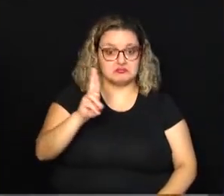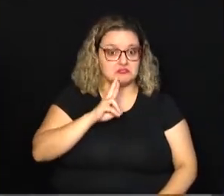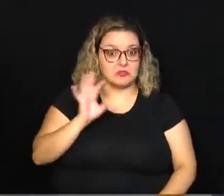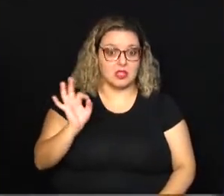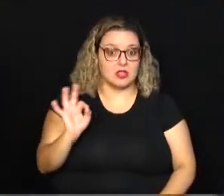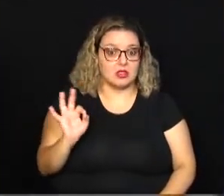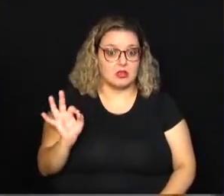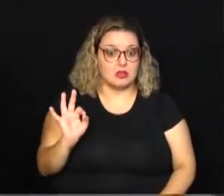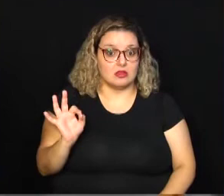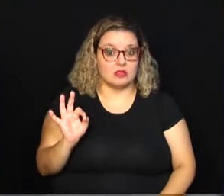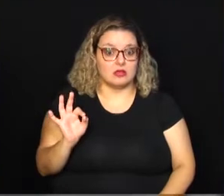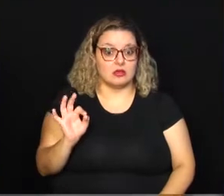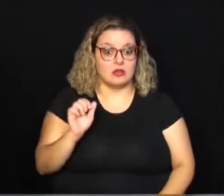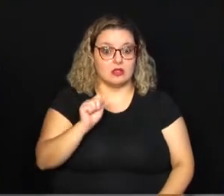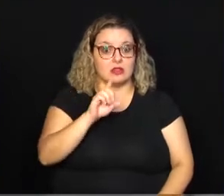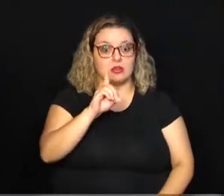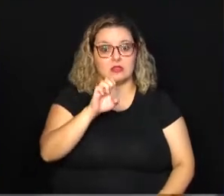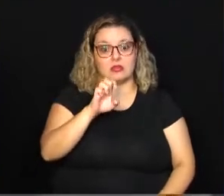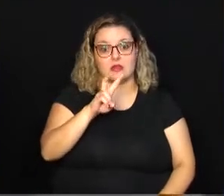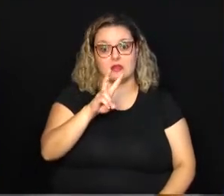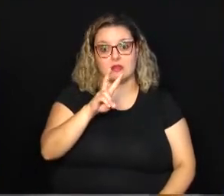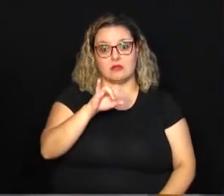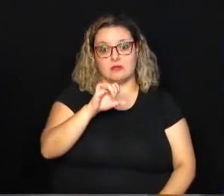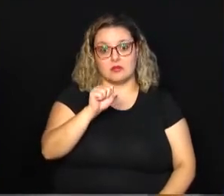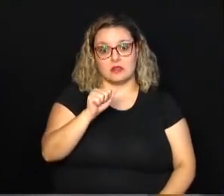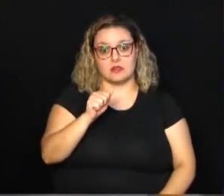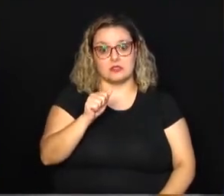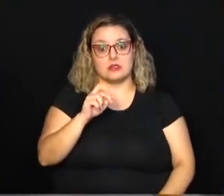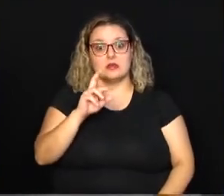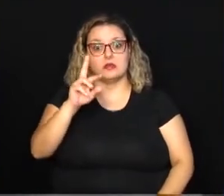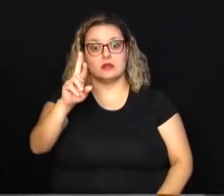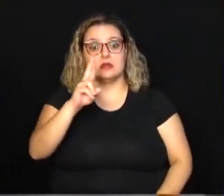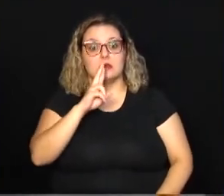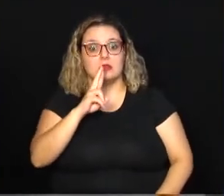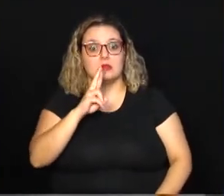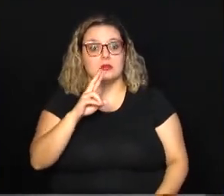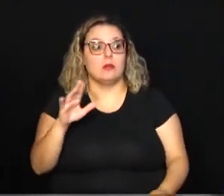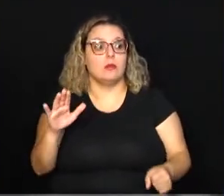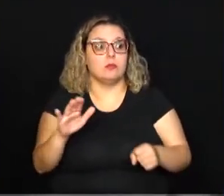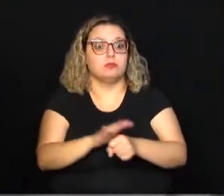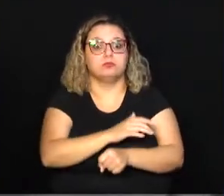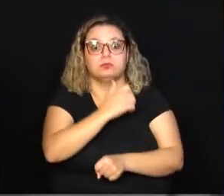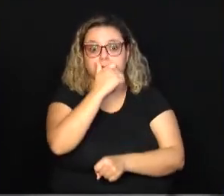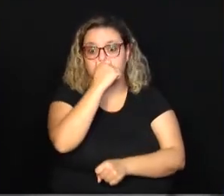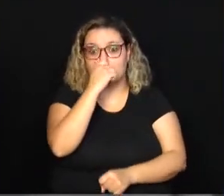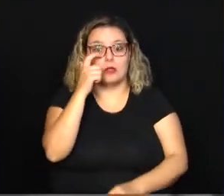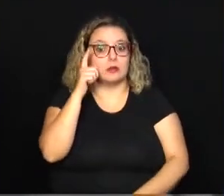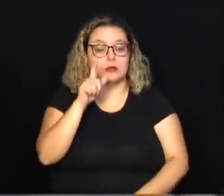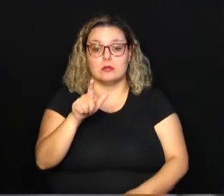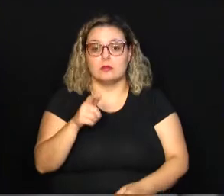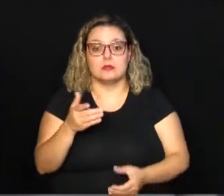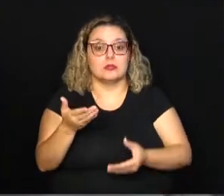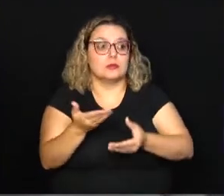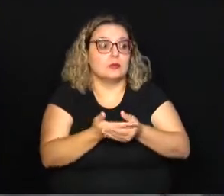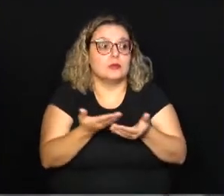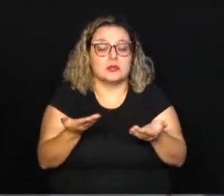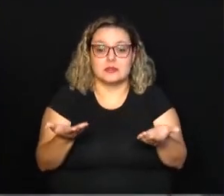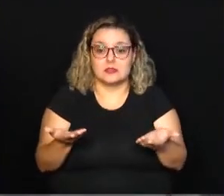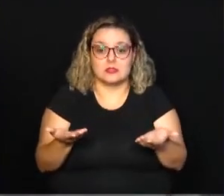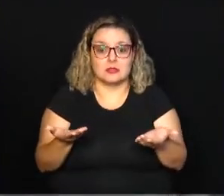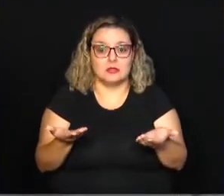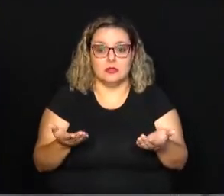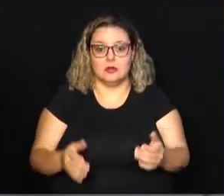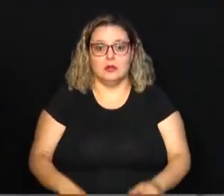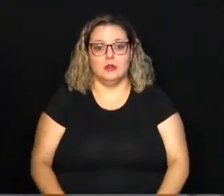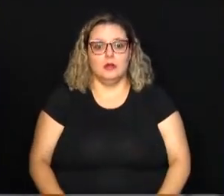Diariamente, a Devisa entra em contato com o Adolfo Lutz, a resposta falou, eu estou sobrecarregado, eu não consigo processar isso. O